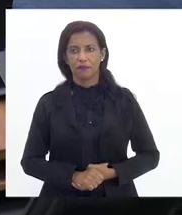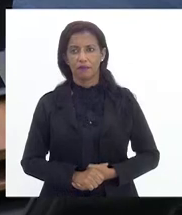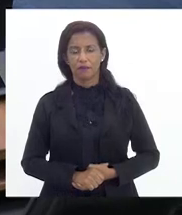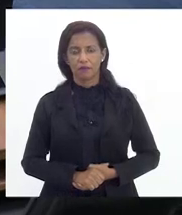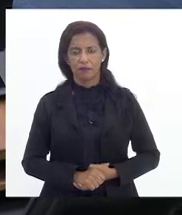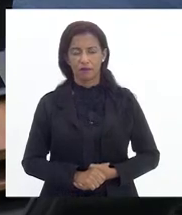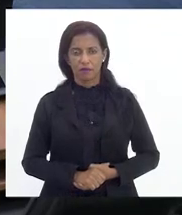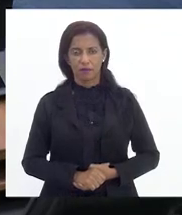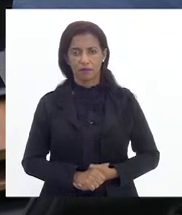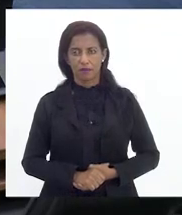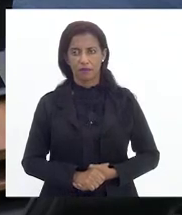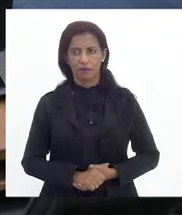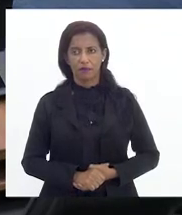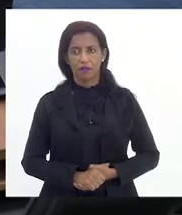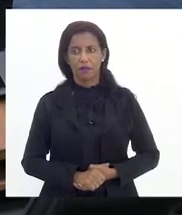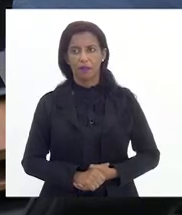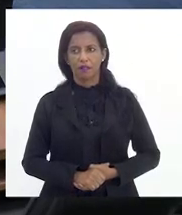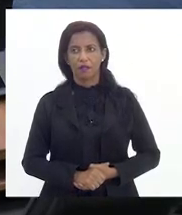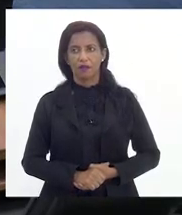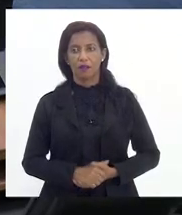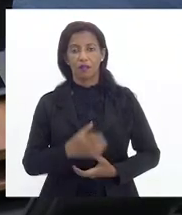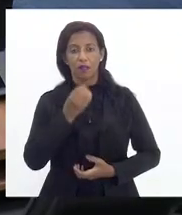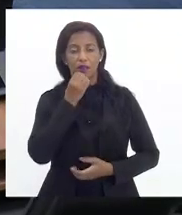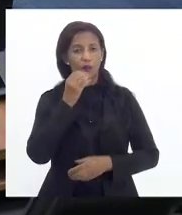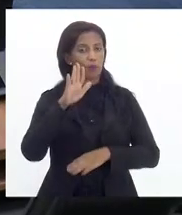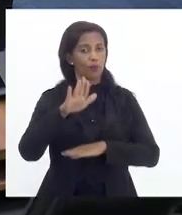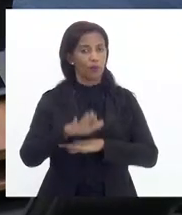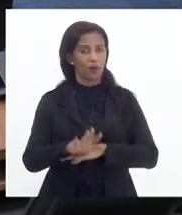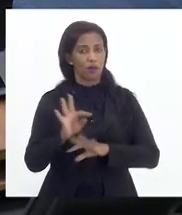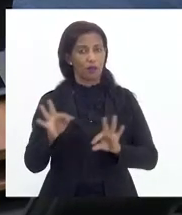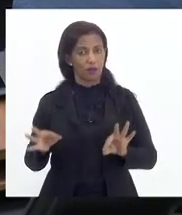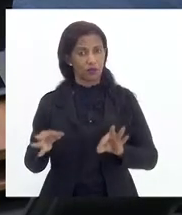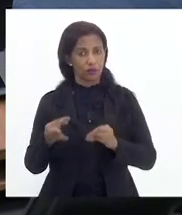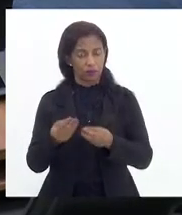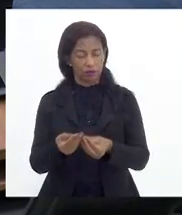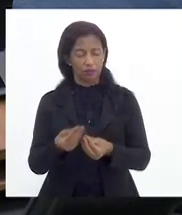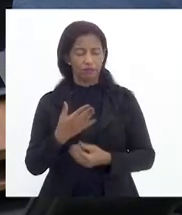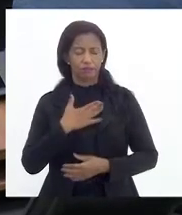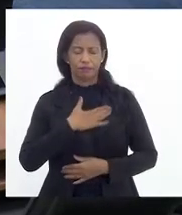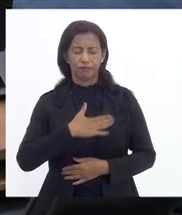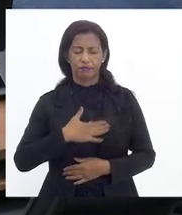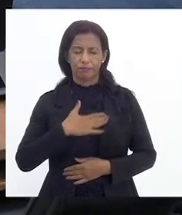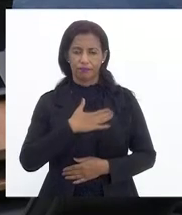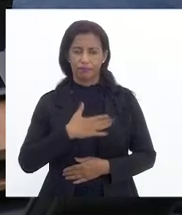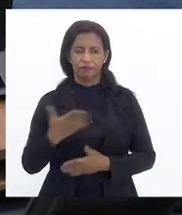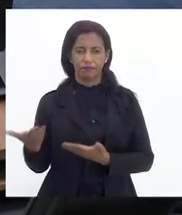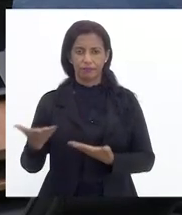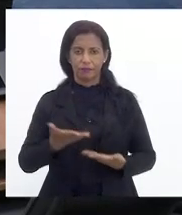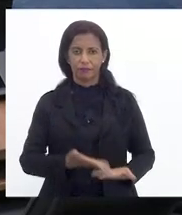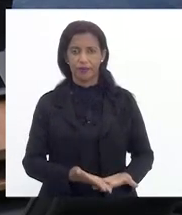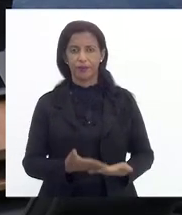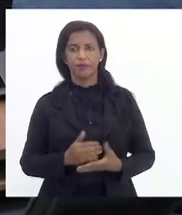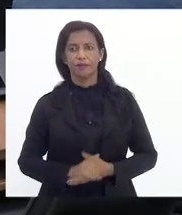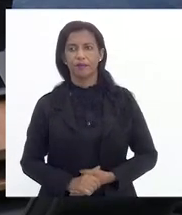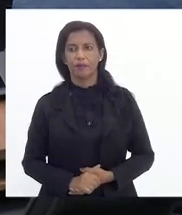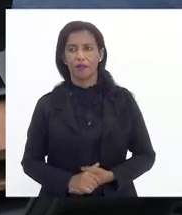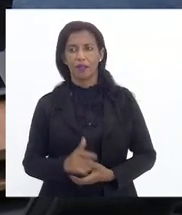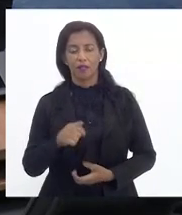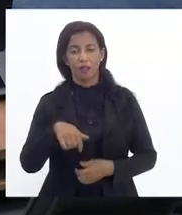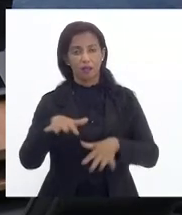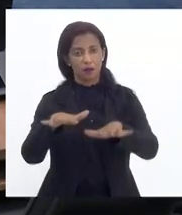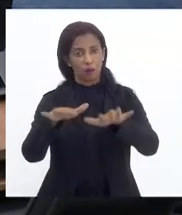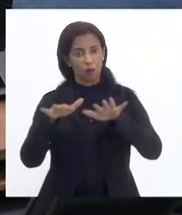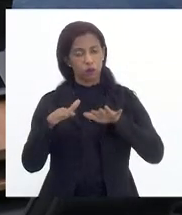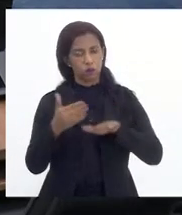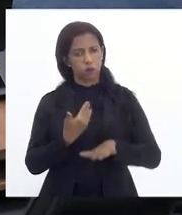Alô boa tarde a todas EA todos o prazer estar aqui nessa